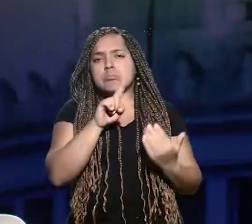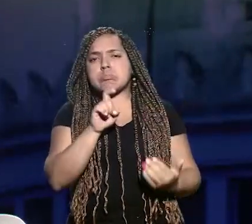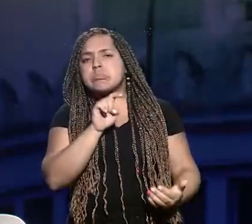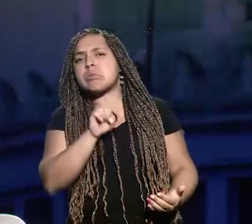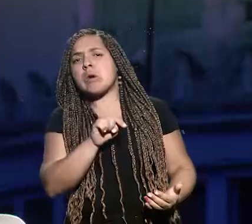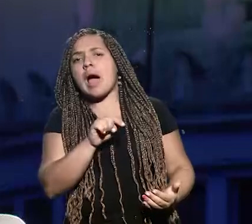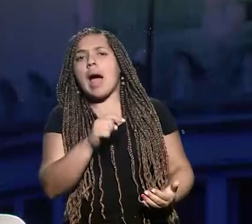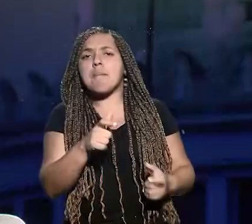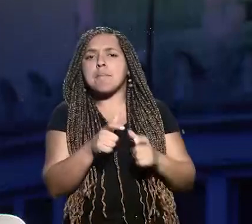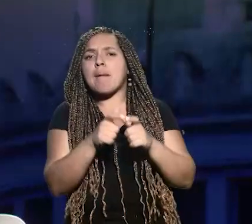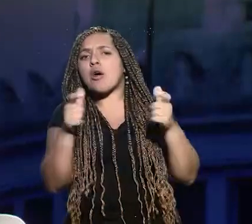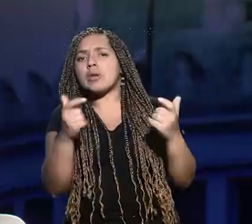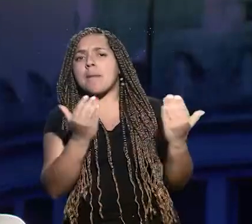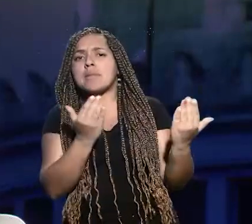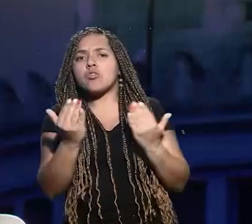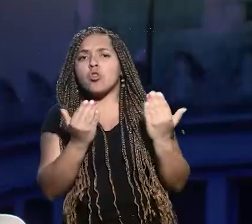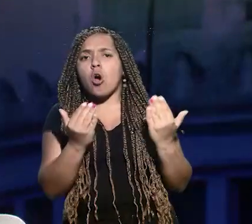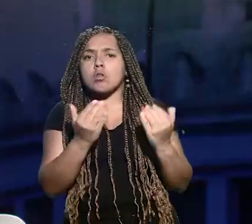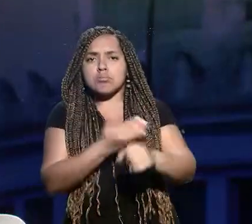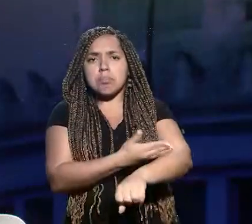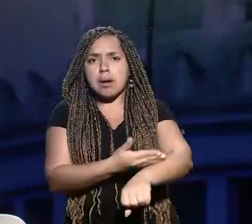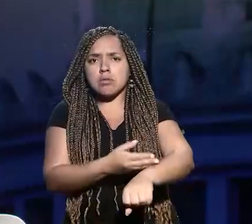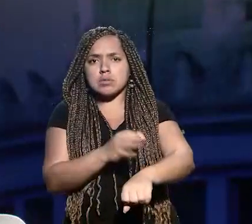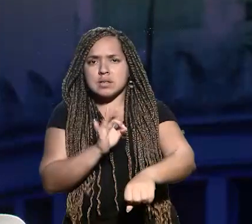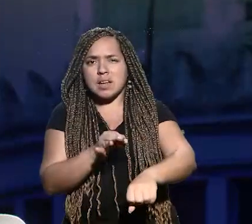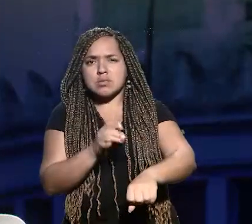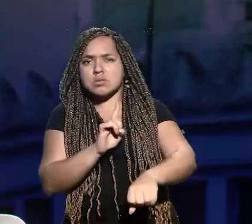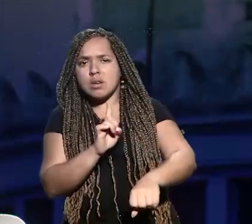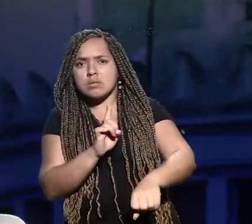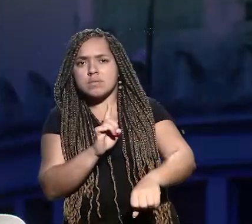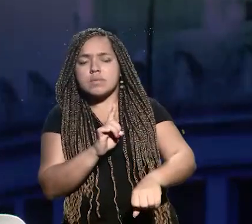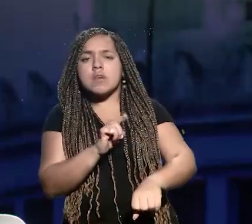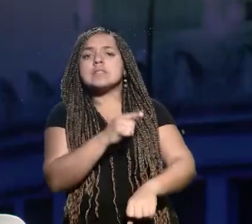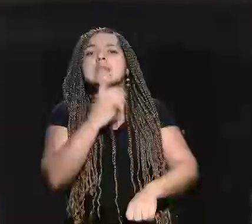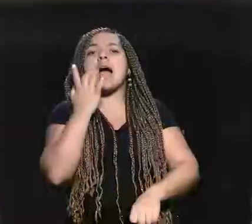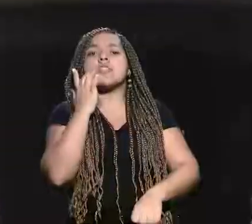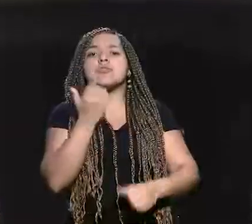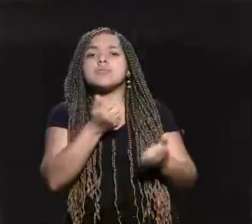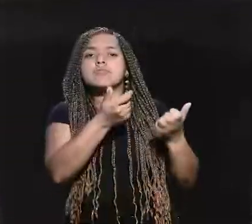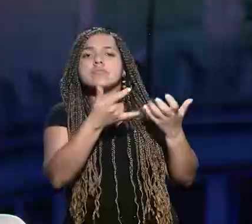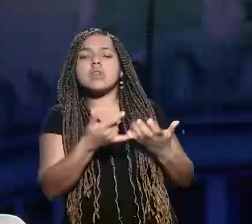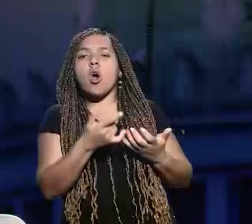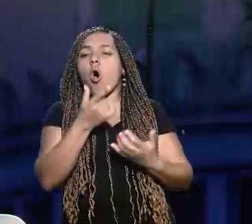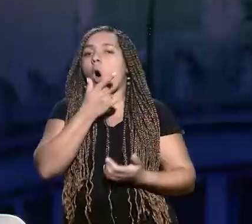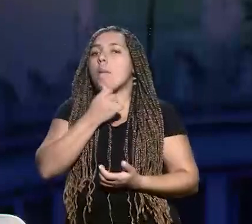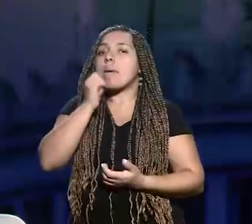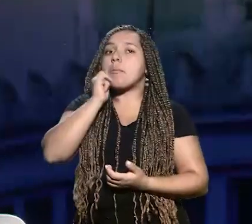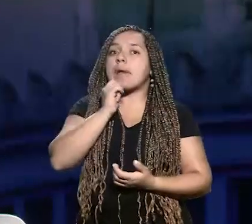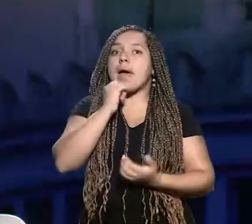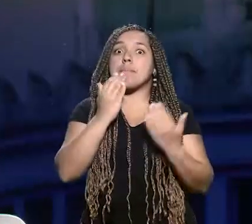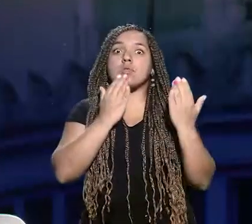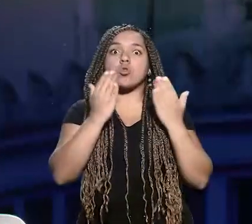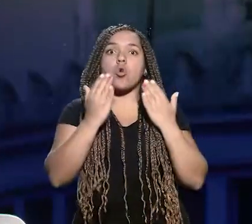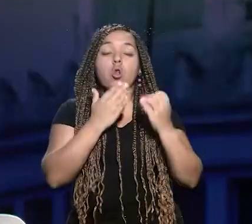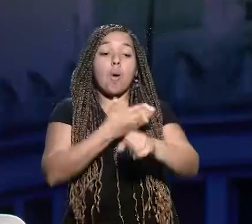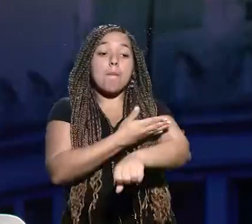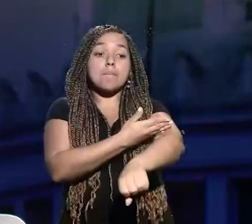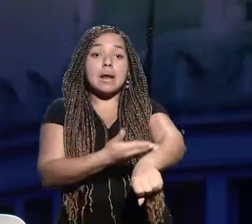Roberta, voltando um pouquinho para a questão da saúde mental, né? Eu queria te perguntar sobre os profissionais da área